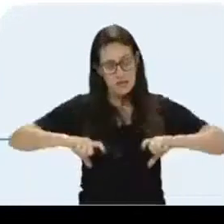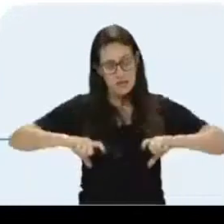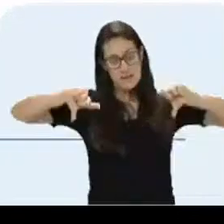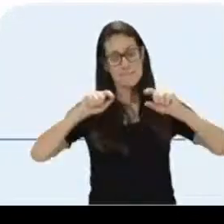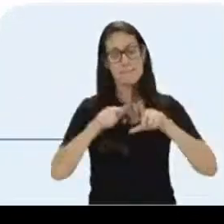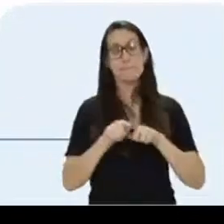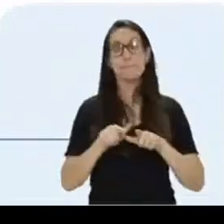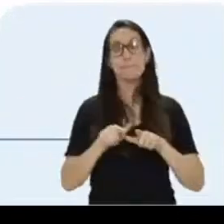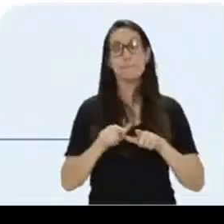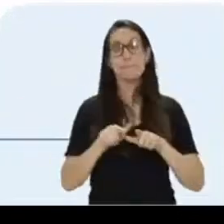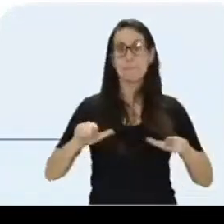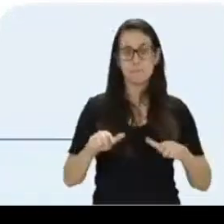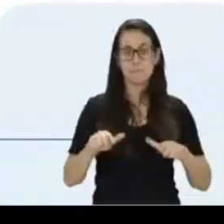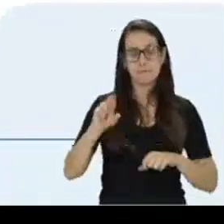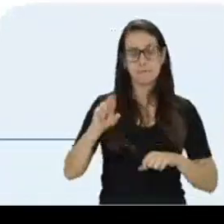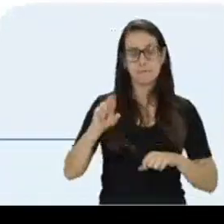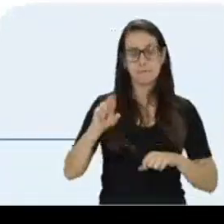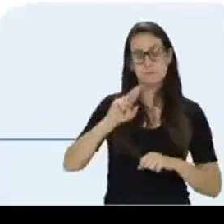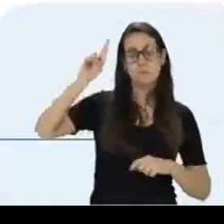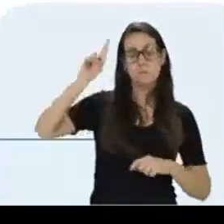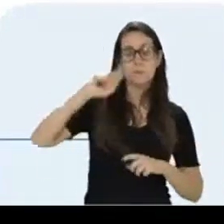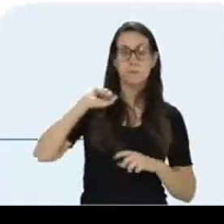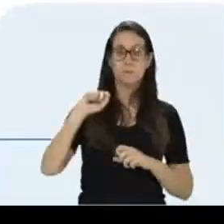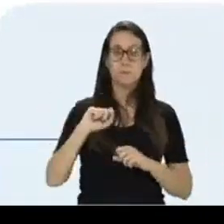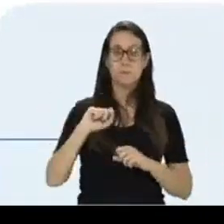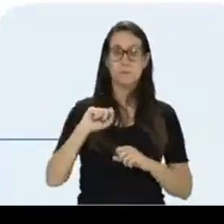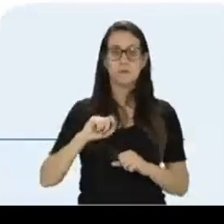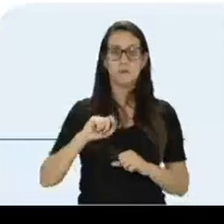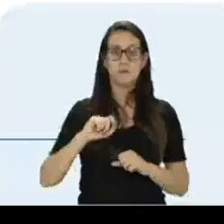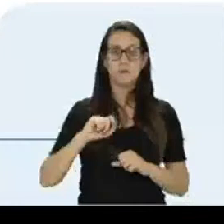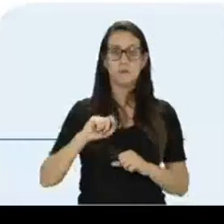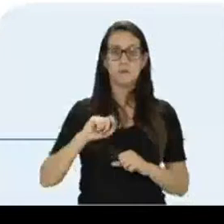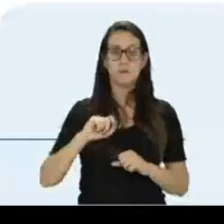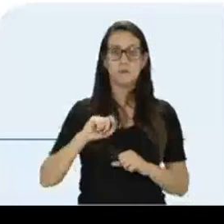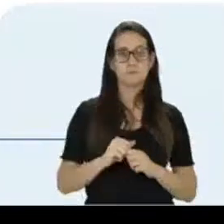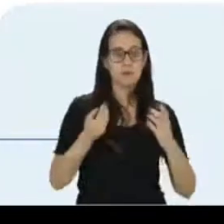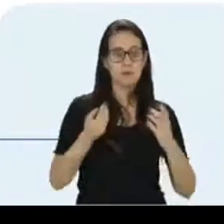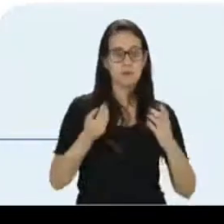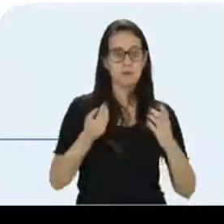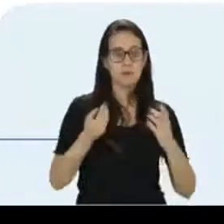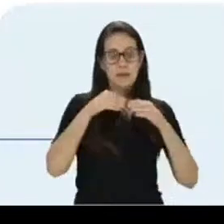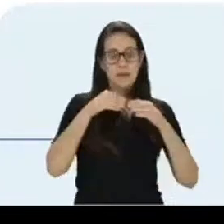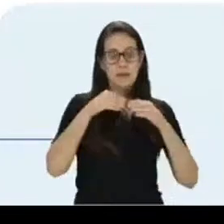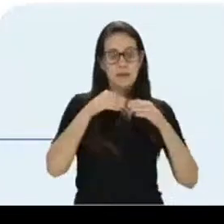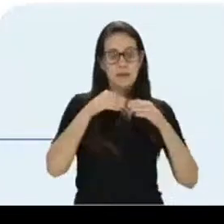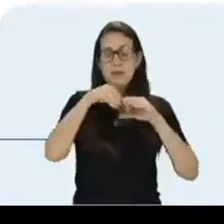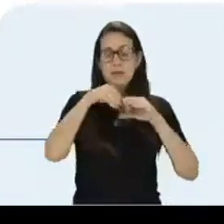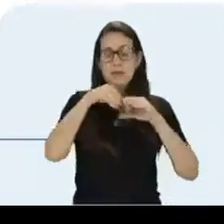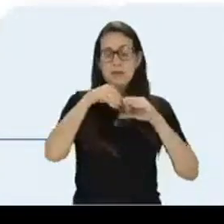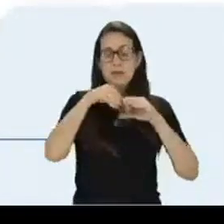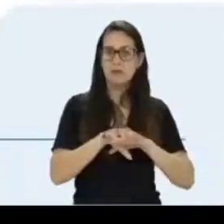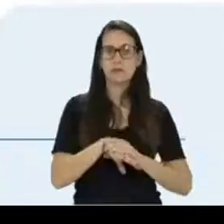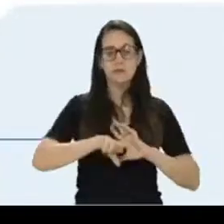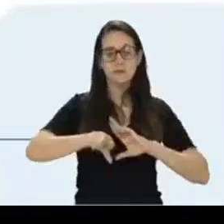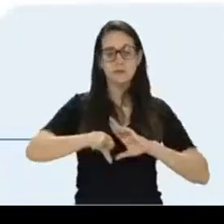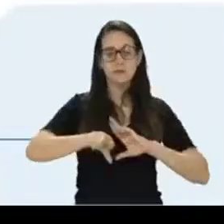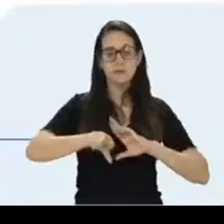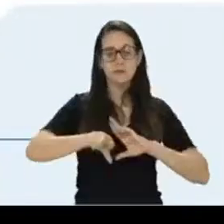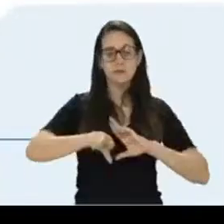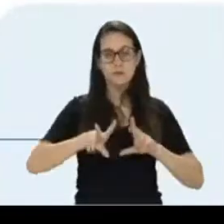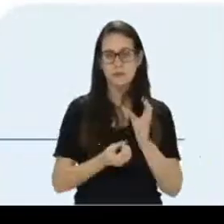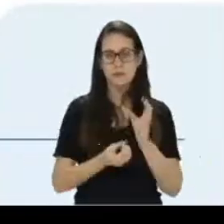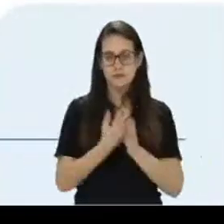dessas células vegetais que são responsáveis, então, por armazenamento, né? Armazenamento dos diferentes